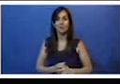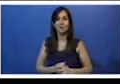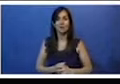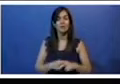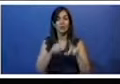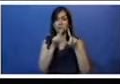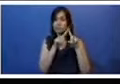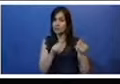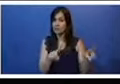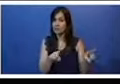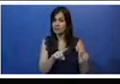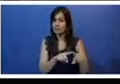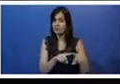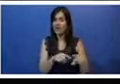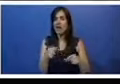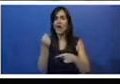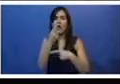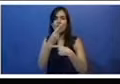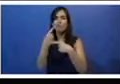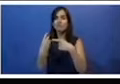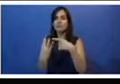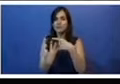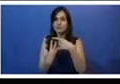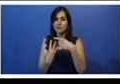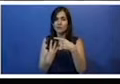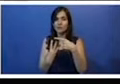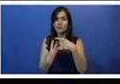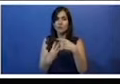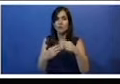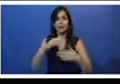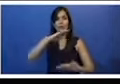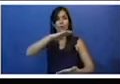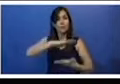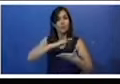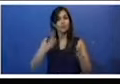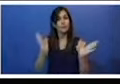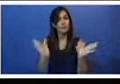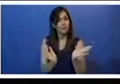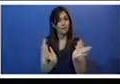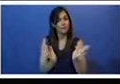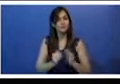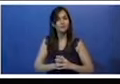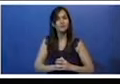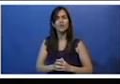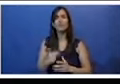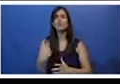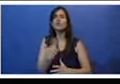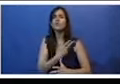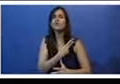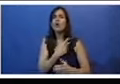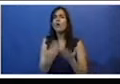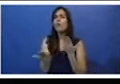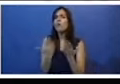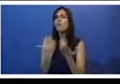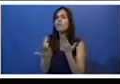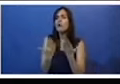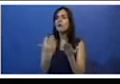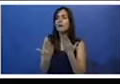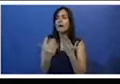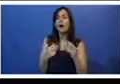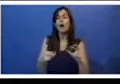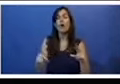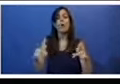triângulo ele é 1/3 do trapézio E se a gente comparar o